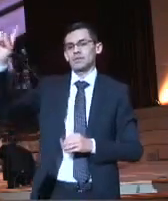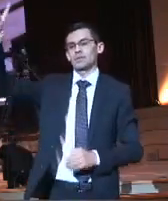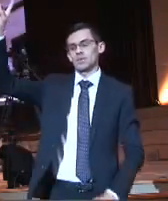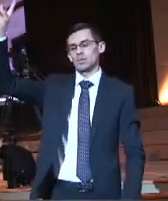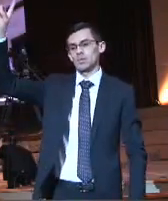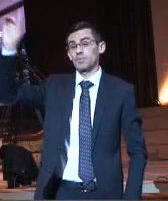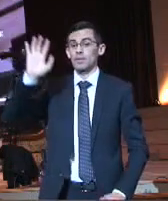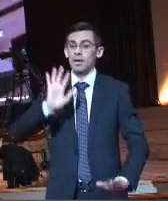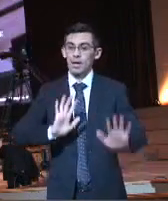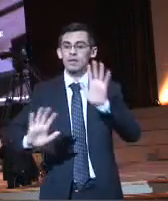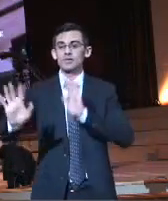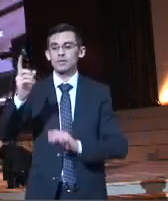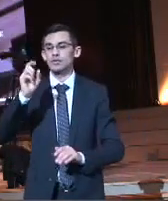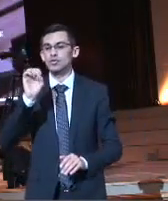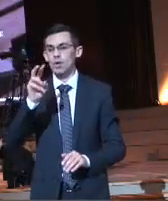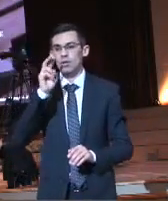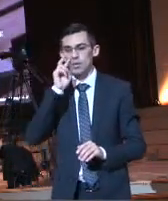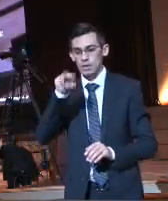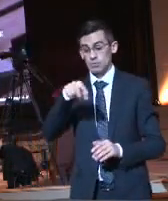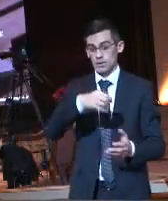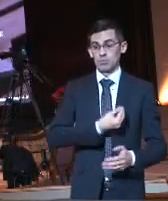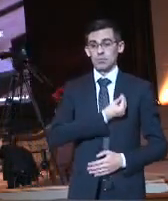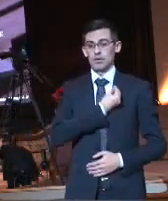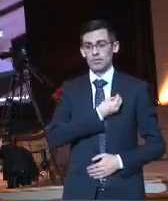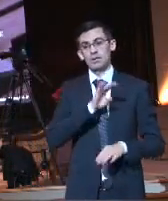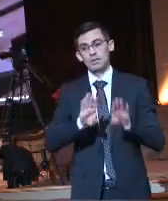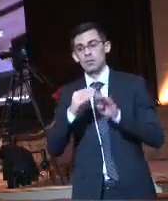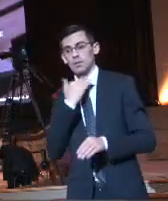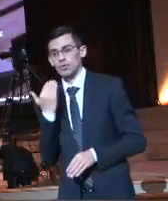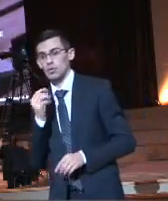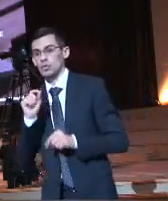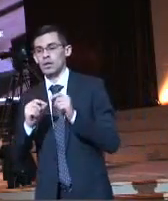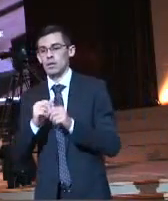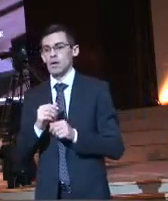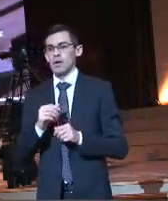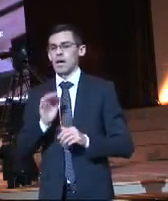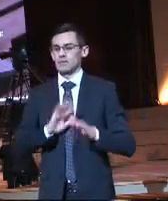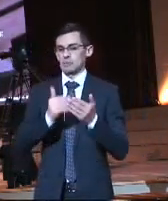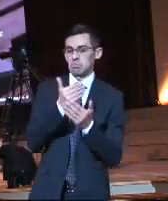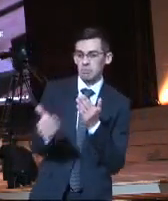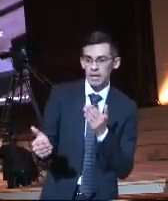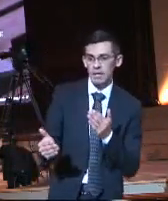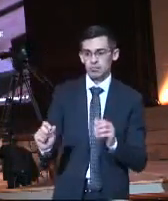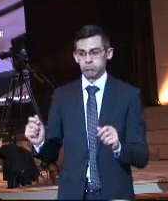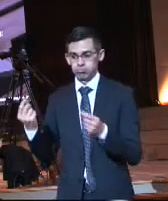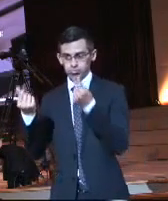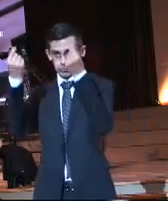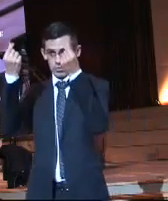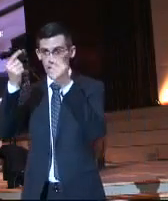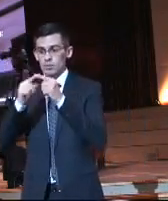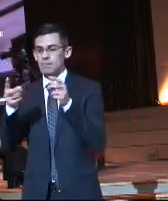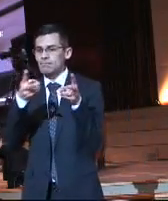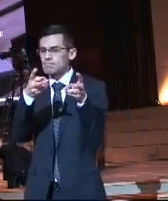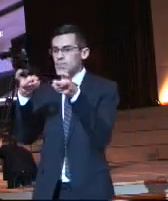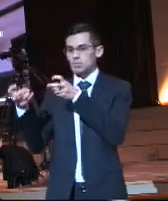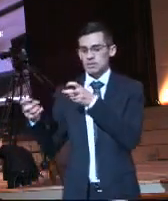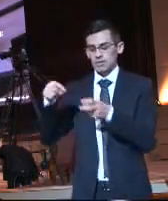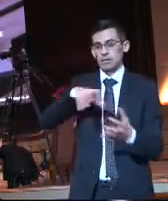Às vezes nós só olhamos para a vida e para a morte, sucesso, fracasso, na perspectiva da